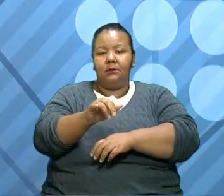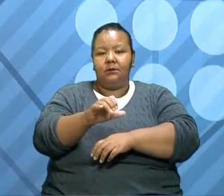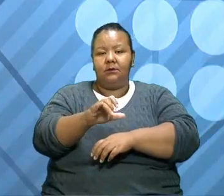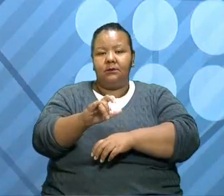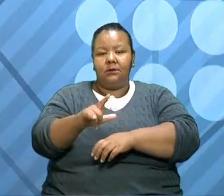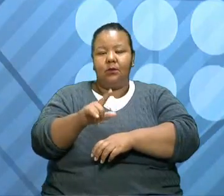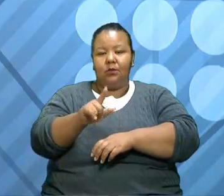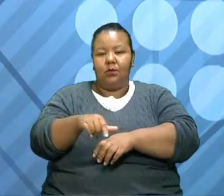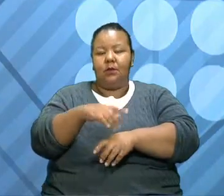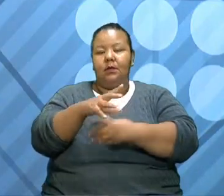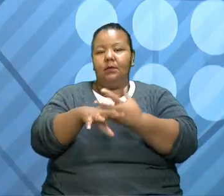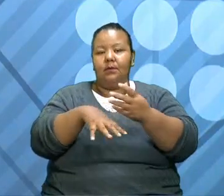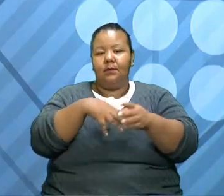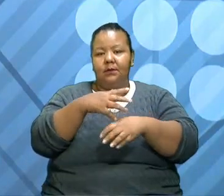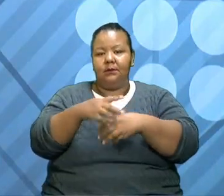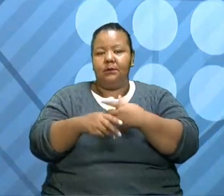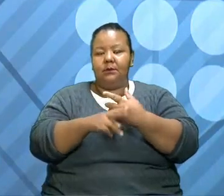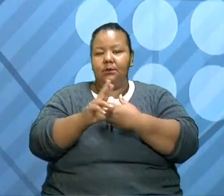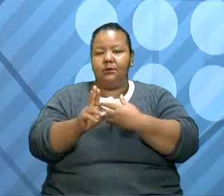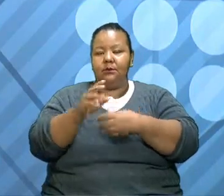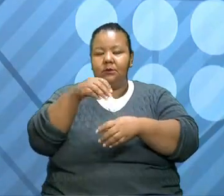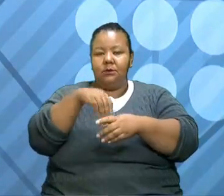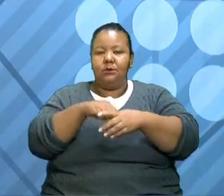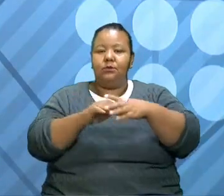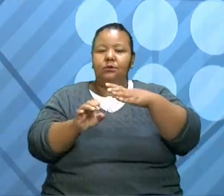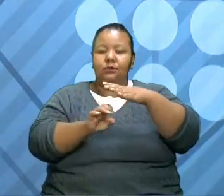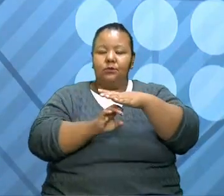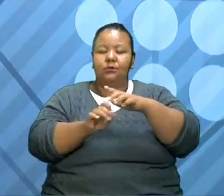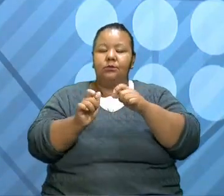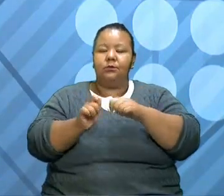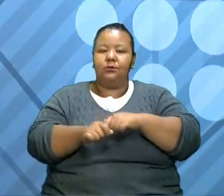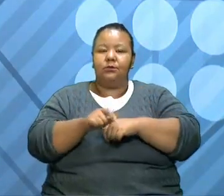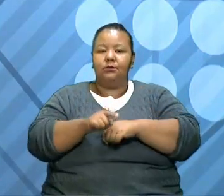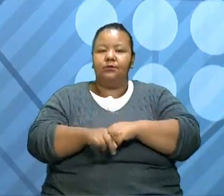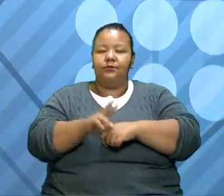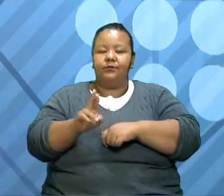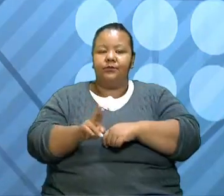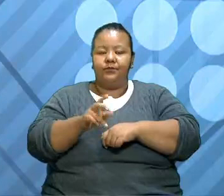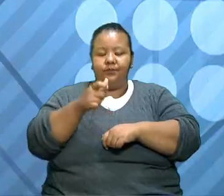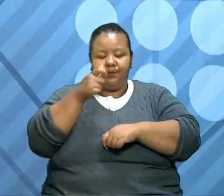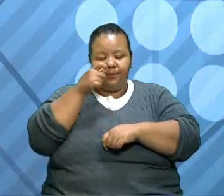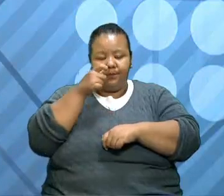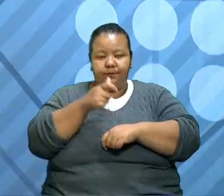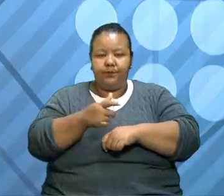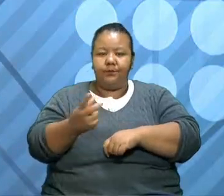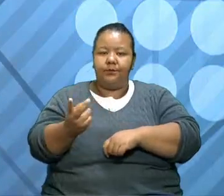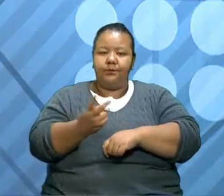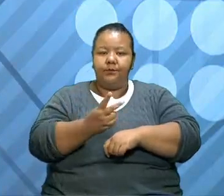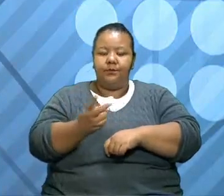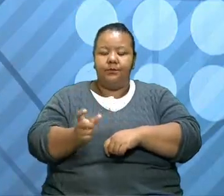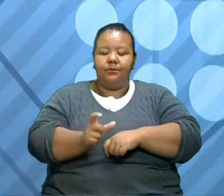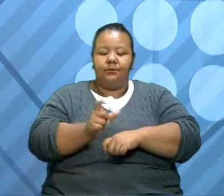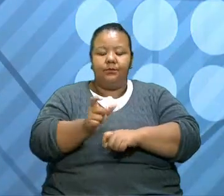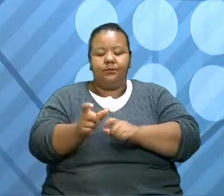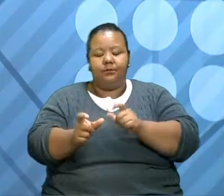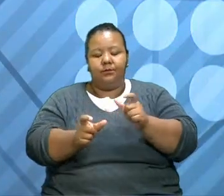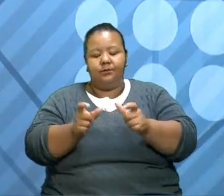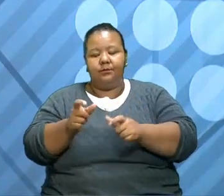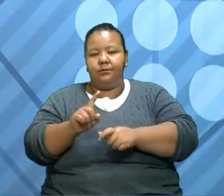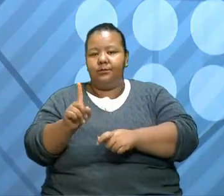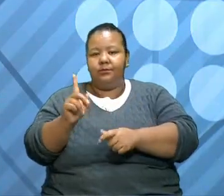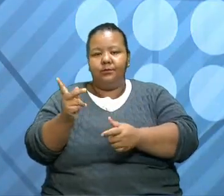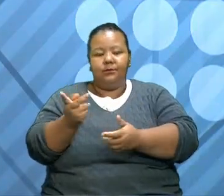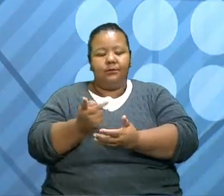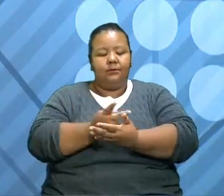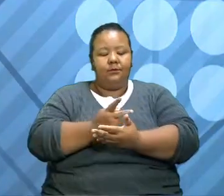sendo muito utilizada na empresa. Então, você pode utilizar esse, analisar e ver esses dois termos na literatura que não é